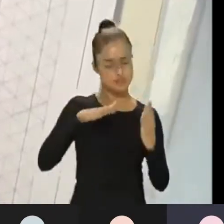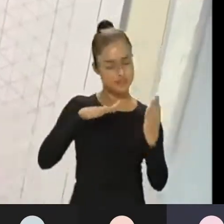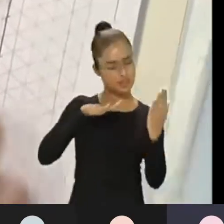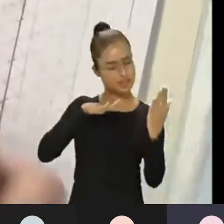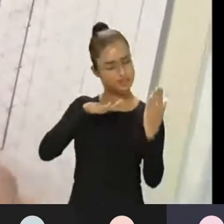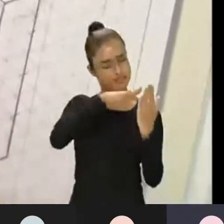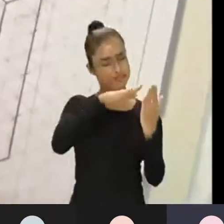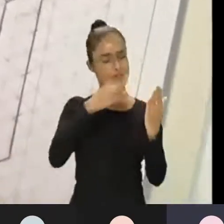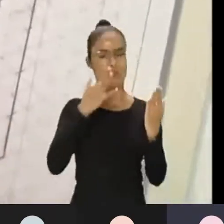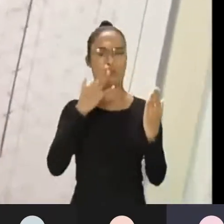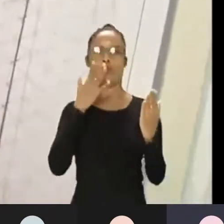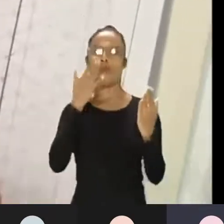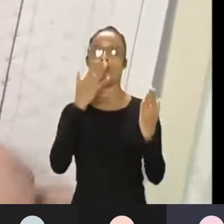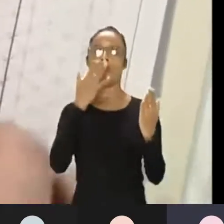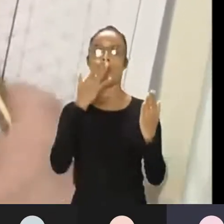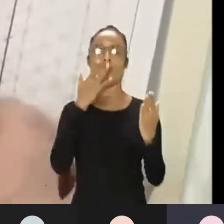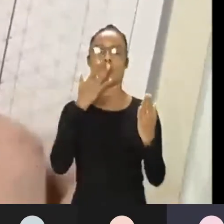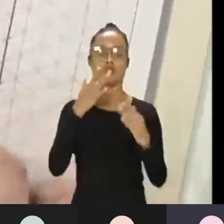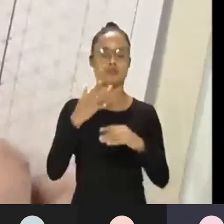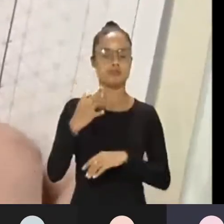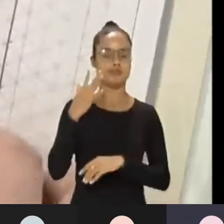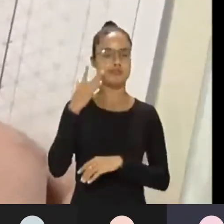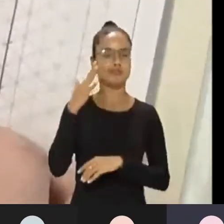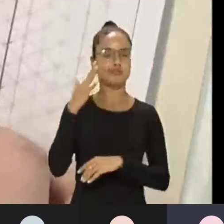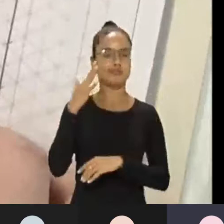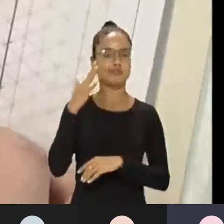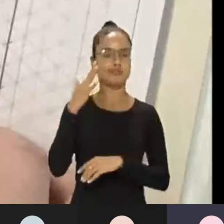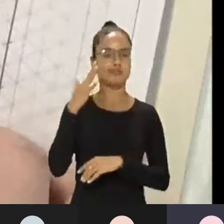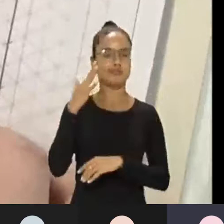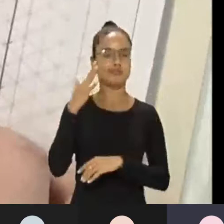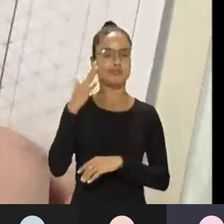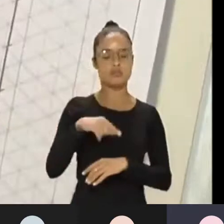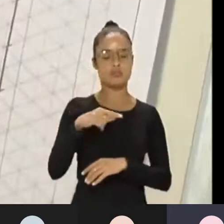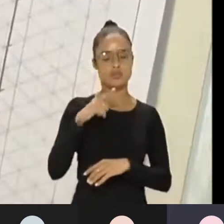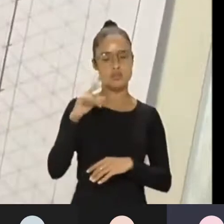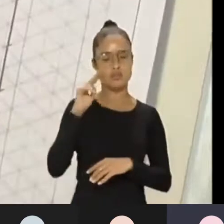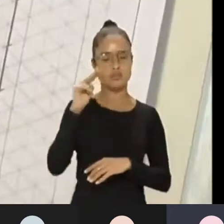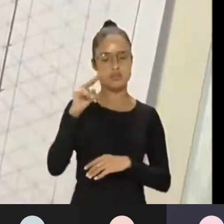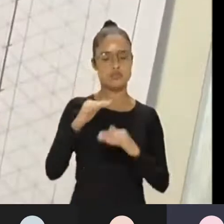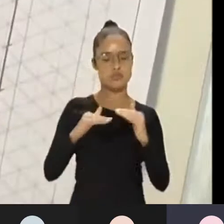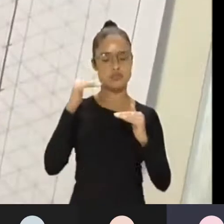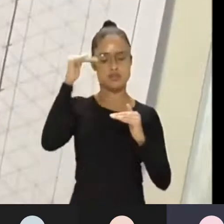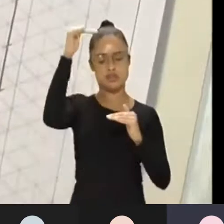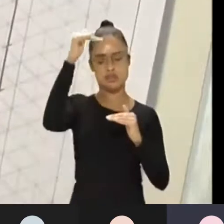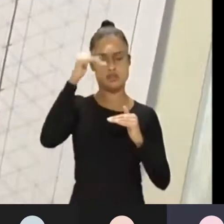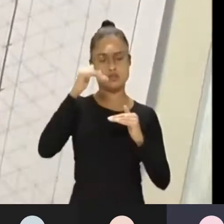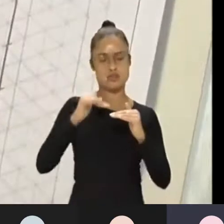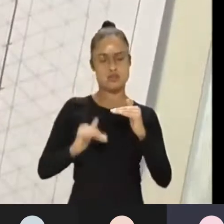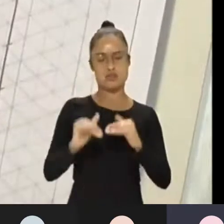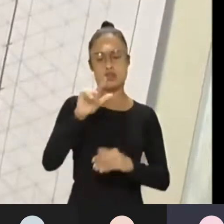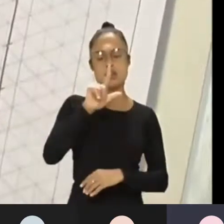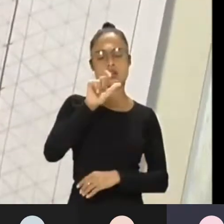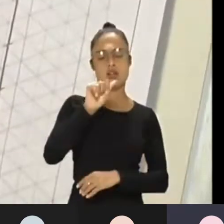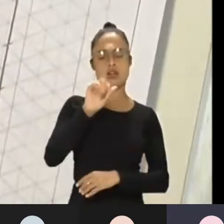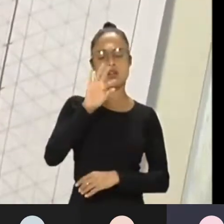ele aparece em 2 vistas simultaneamente. Esse plano inclinado aparece tanto na vista superior quanto na vista lateral